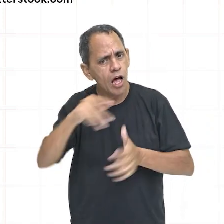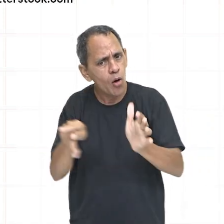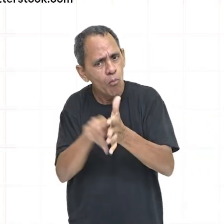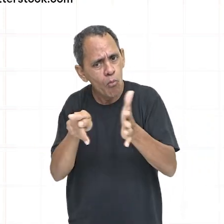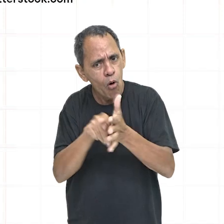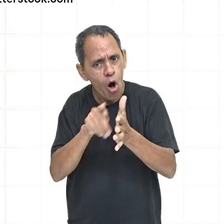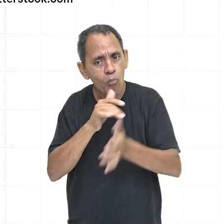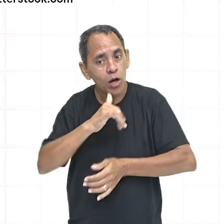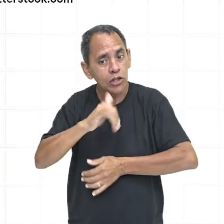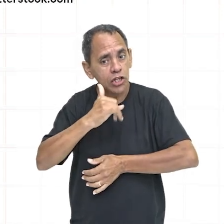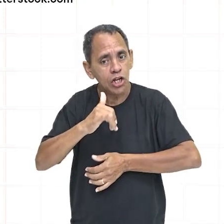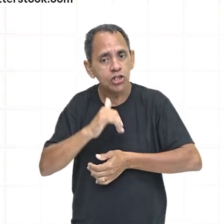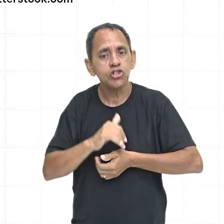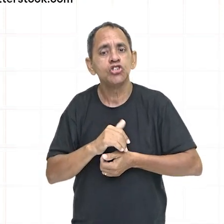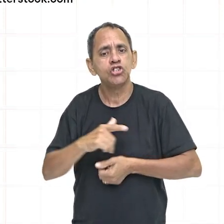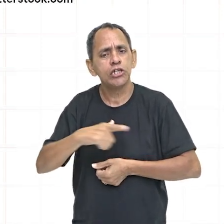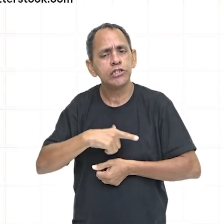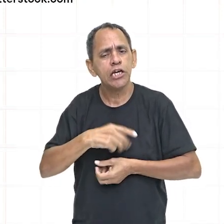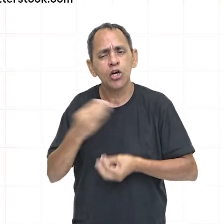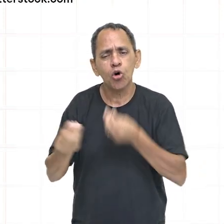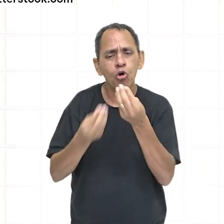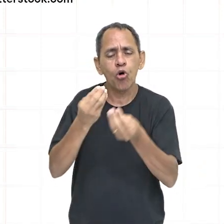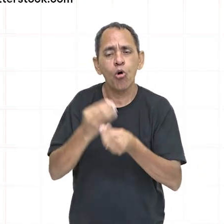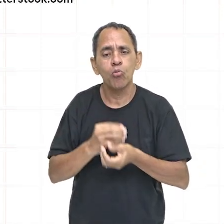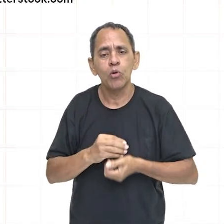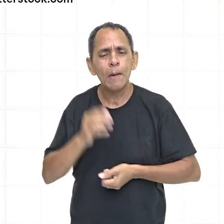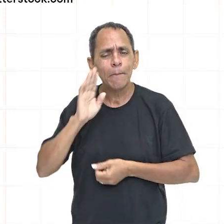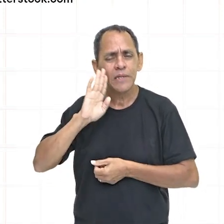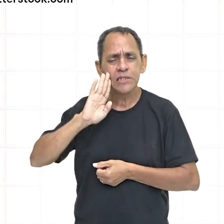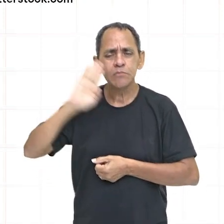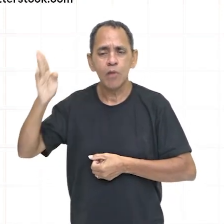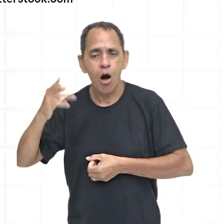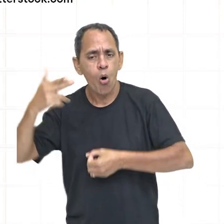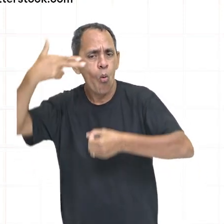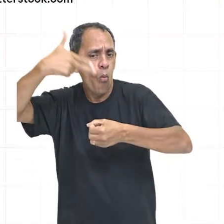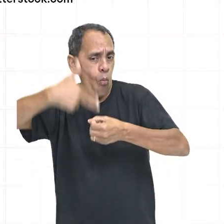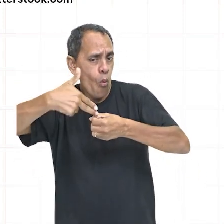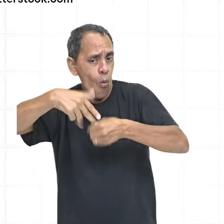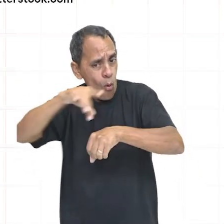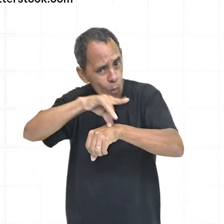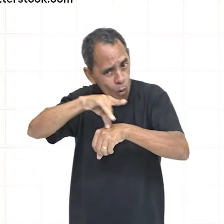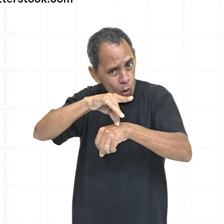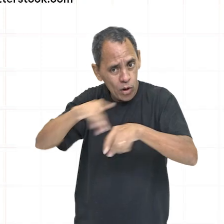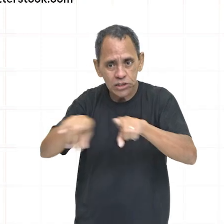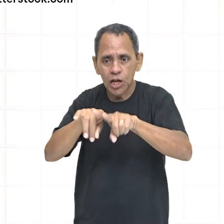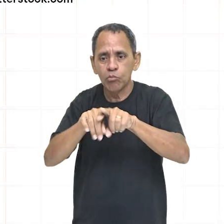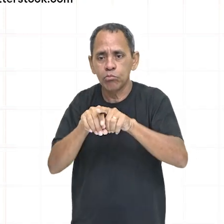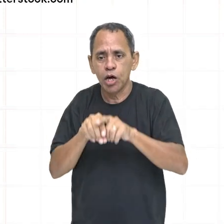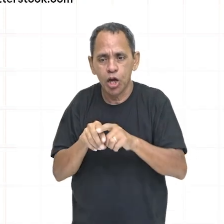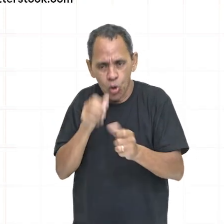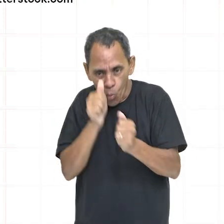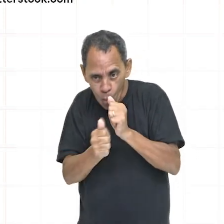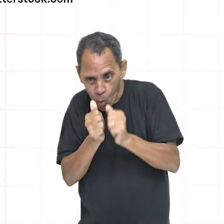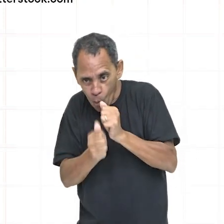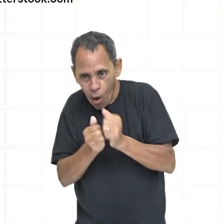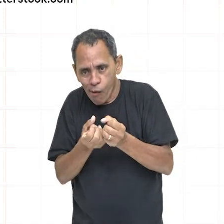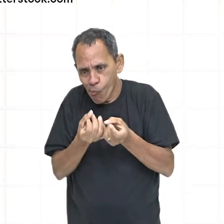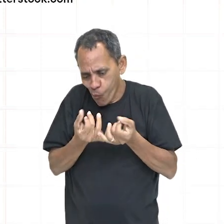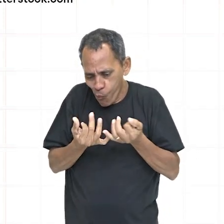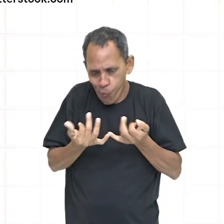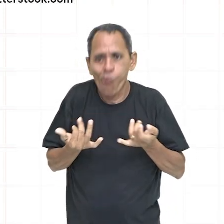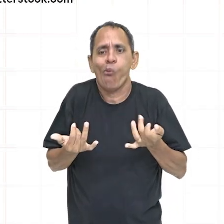é obtida principalmente do petróleo e do carvão mineral. Então, eles utilizam